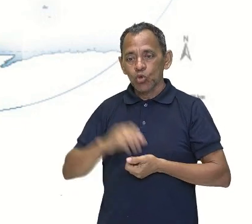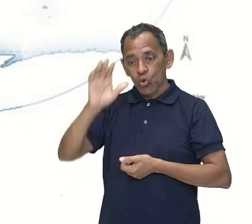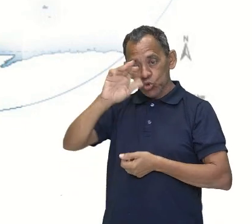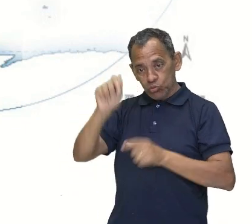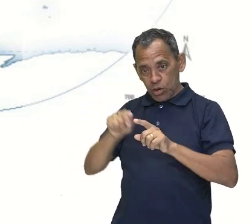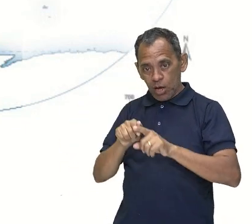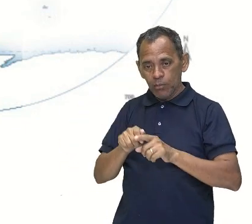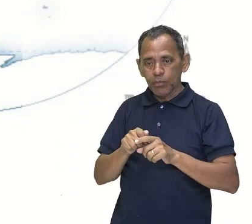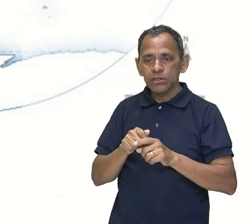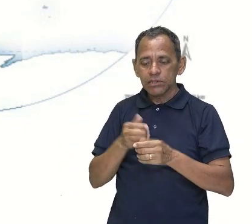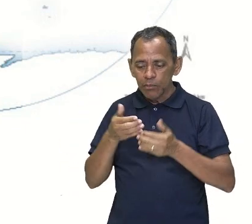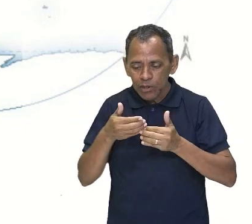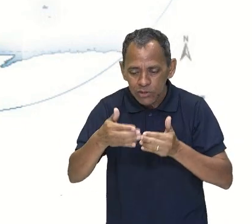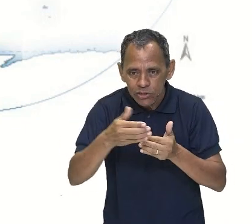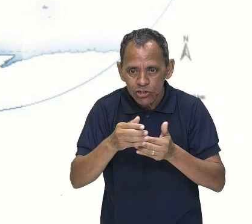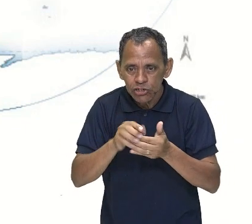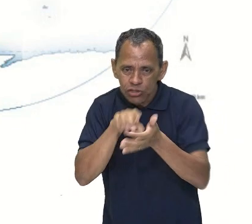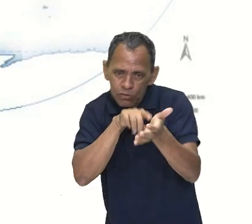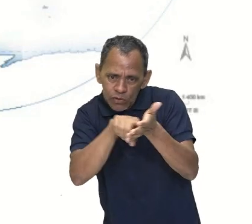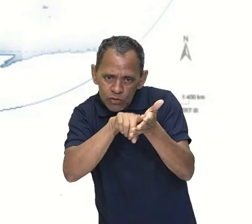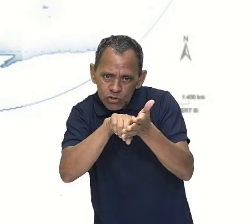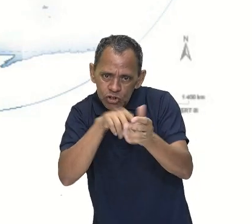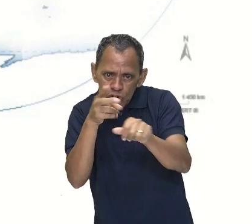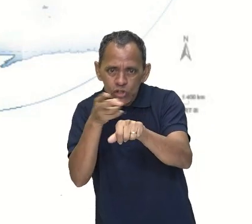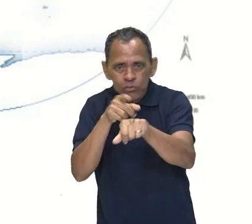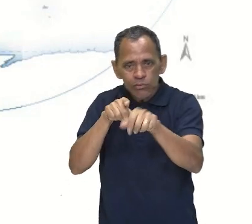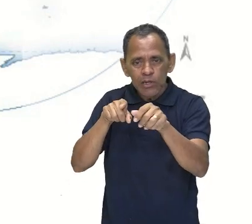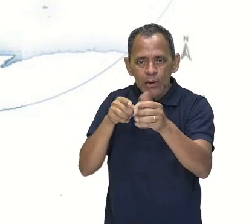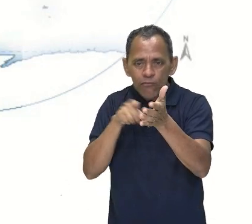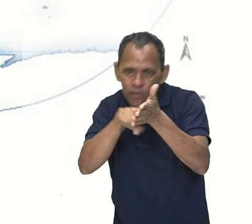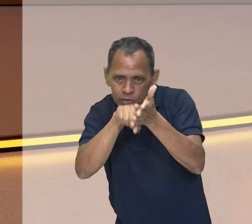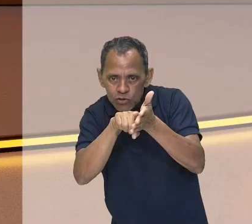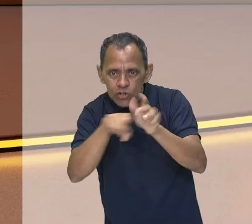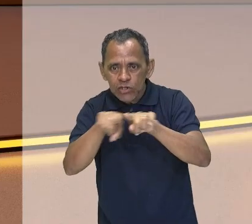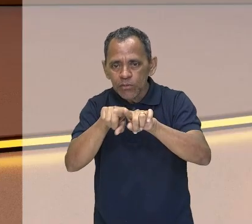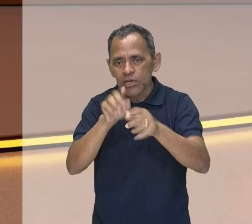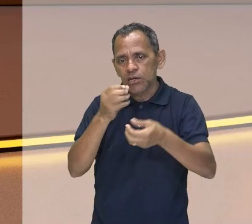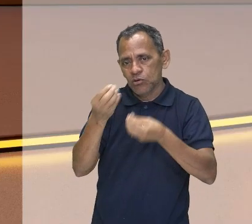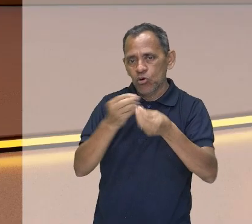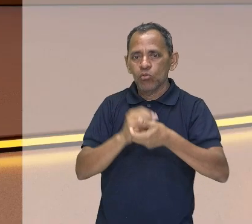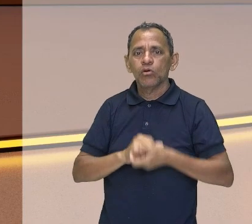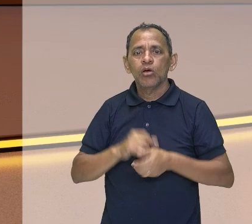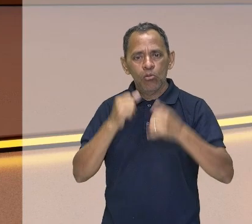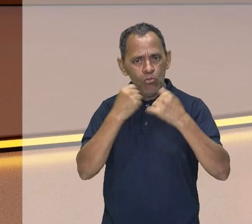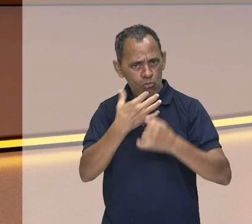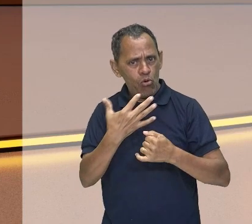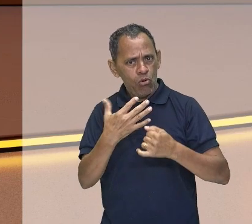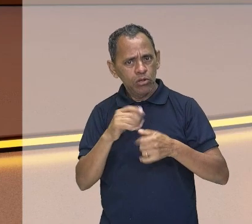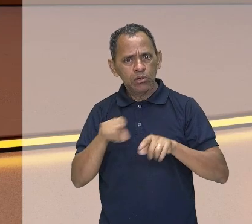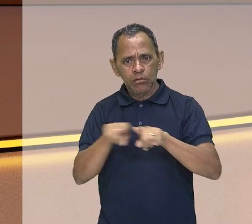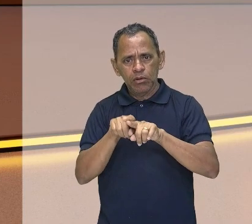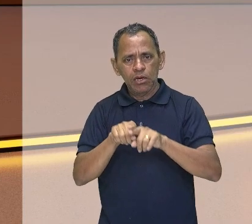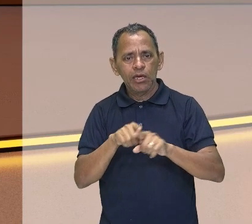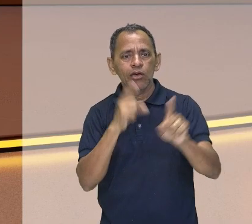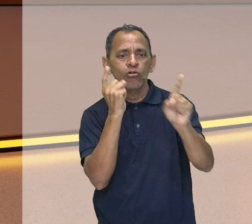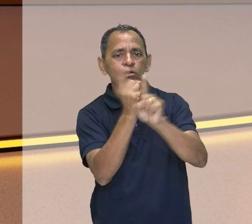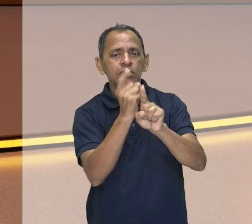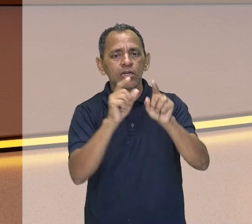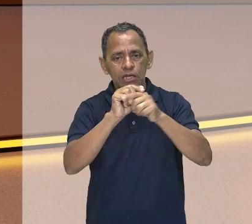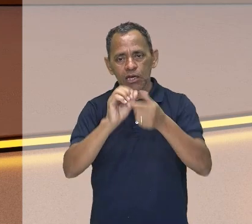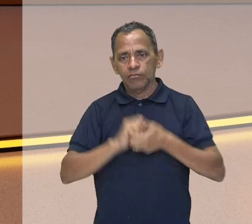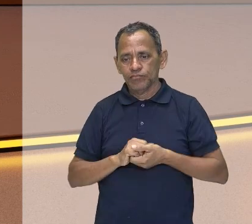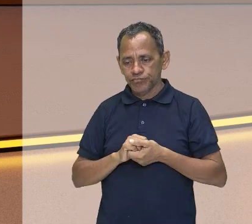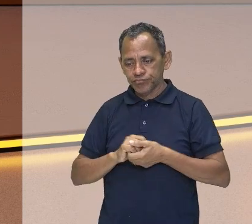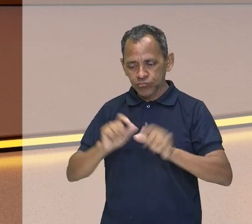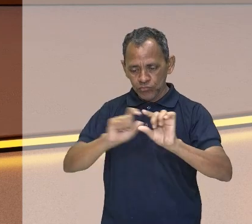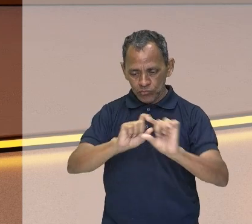faz. E aqui eu tenho a fonte destacada para vocês. Também é comum encontrar a fonte do mapa na parte inferior, ou